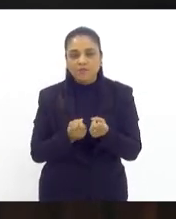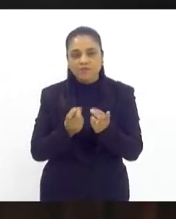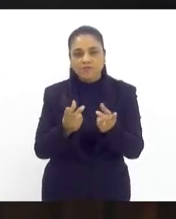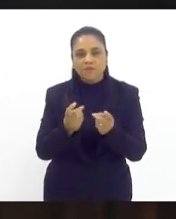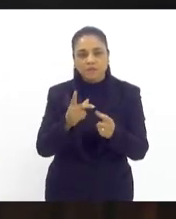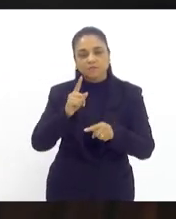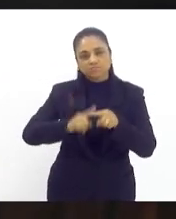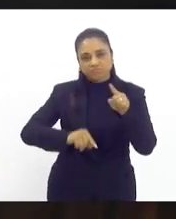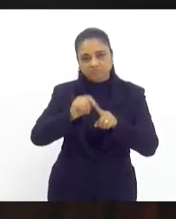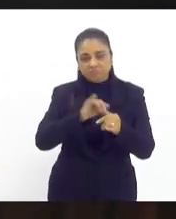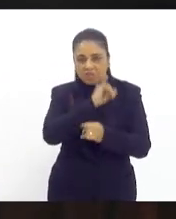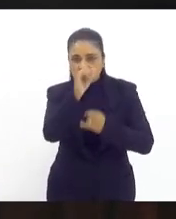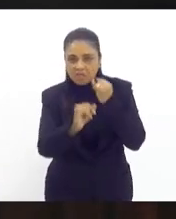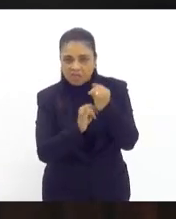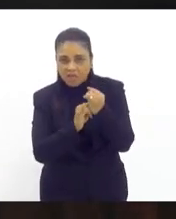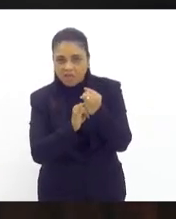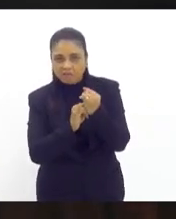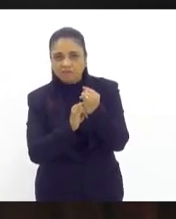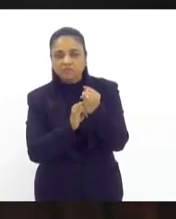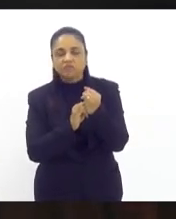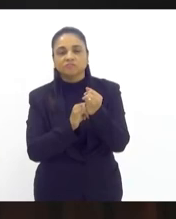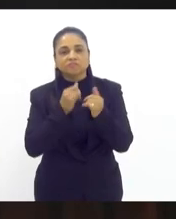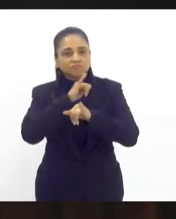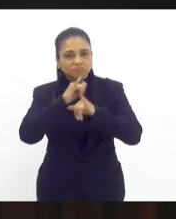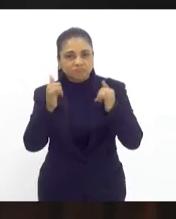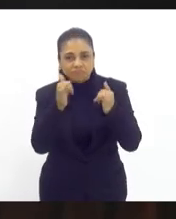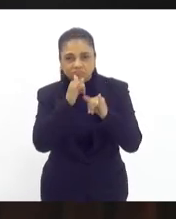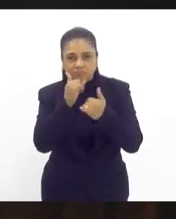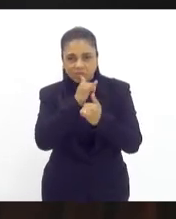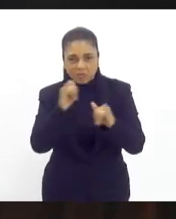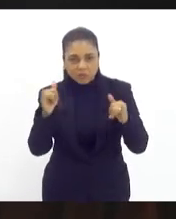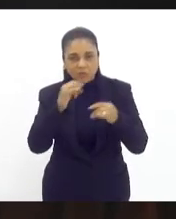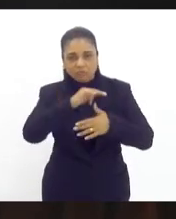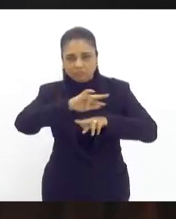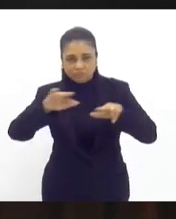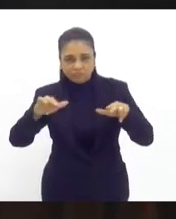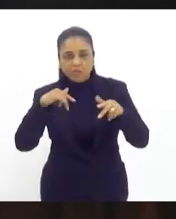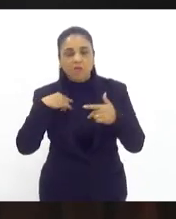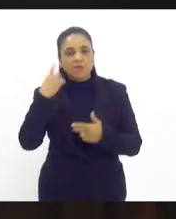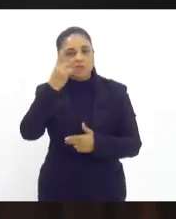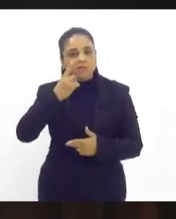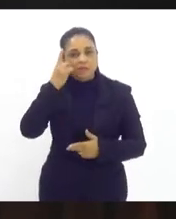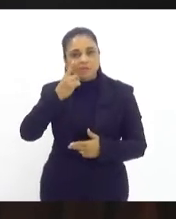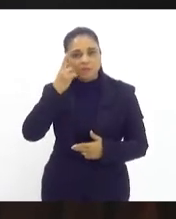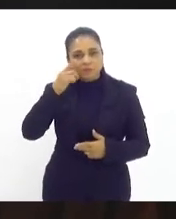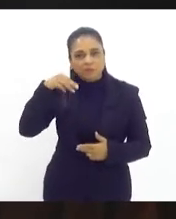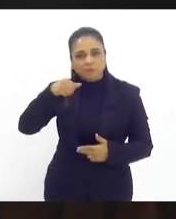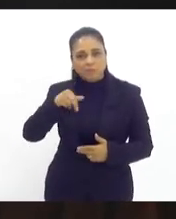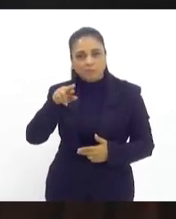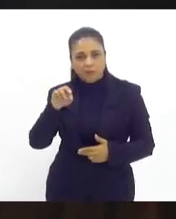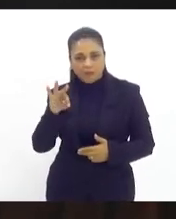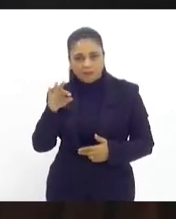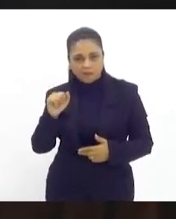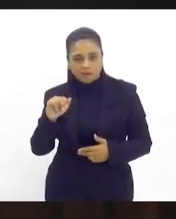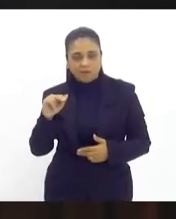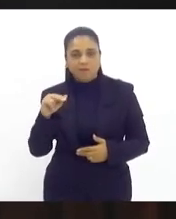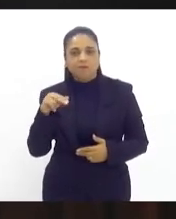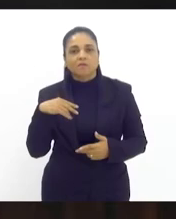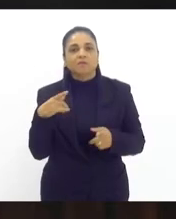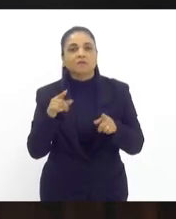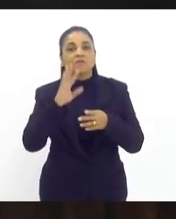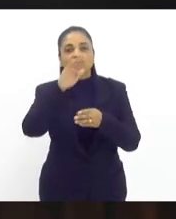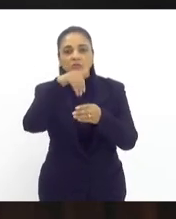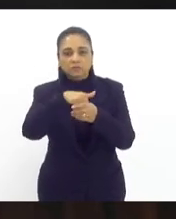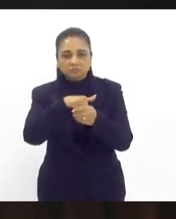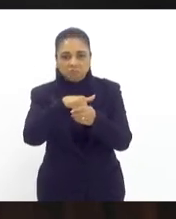de terceiros na internet os demais meios eletrônicos no estado do Rio de Janeiro de autoria da deputada Marta Rocha em